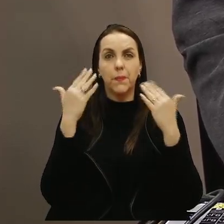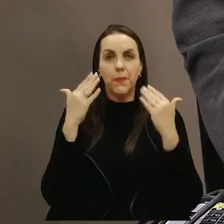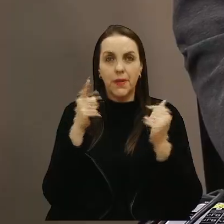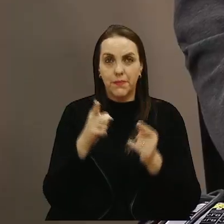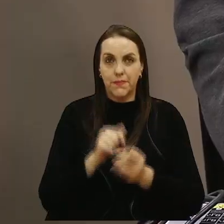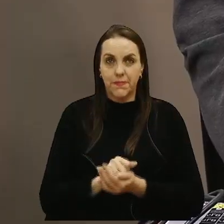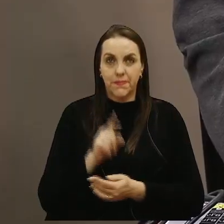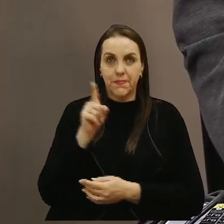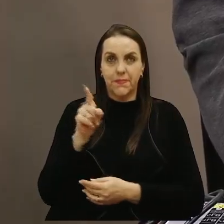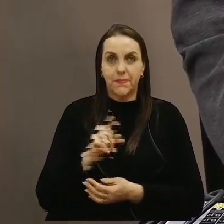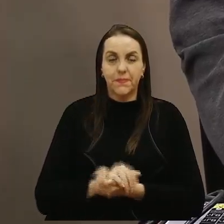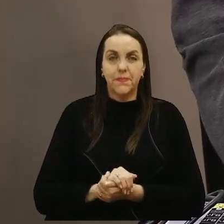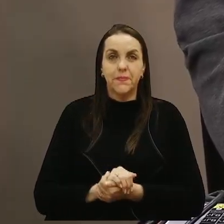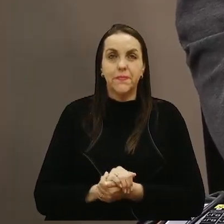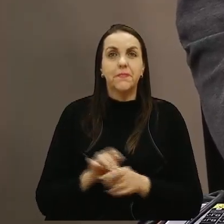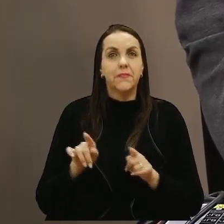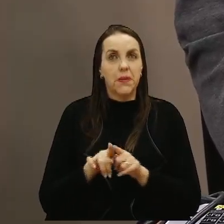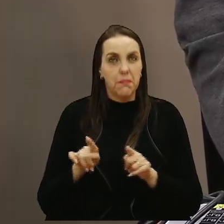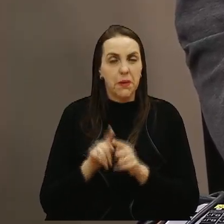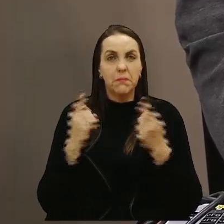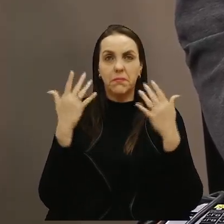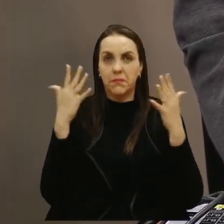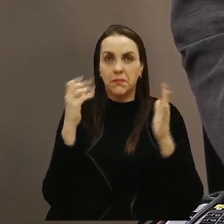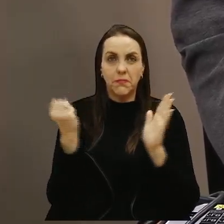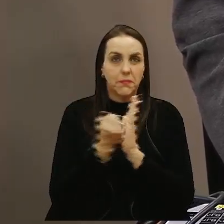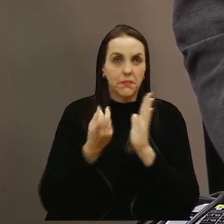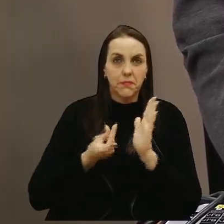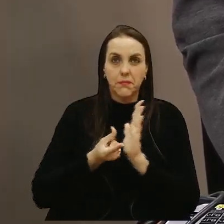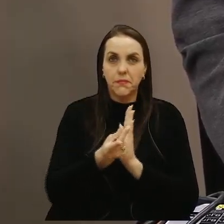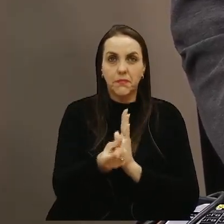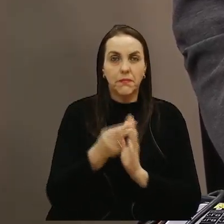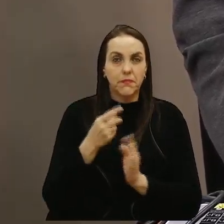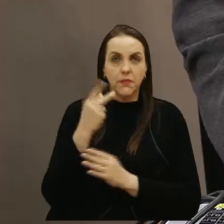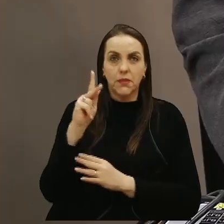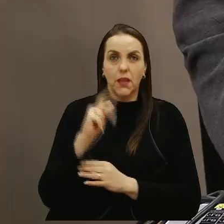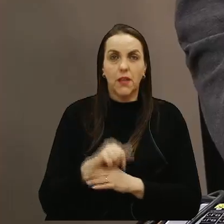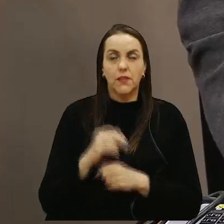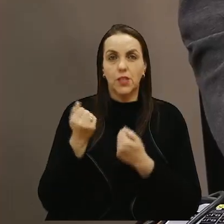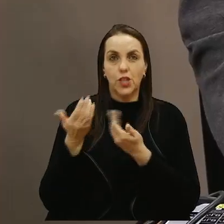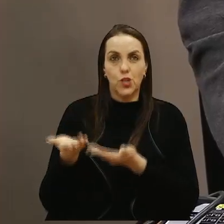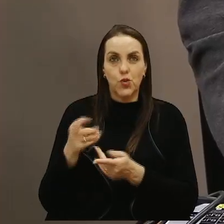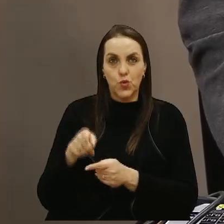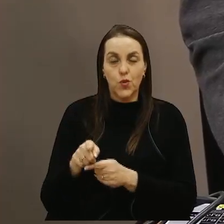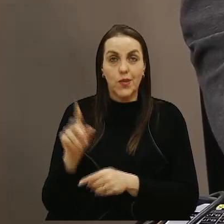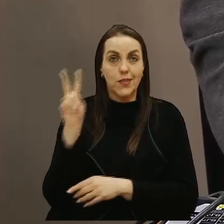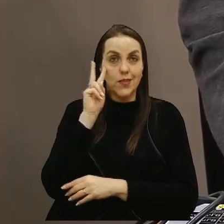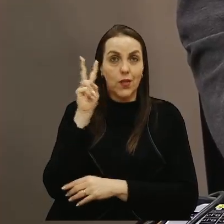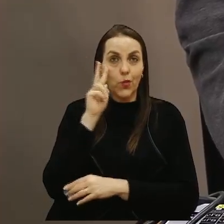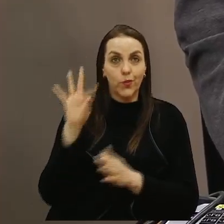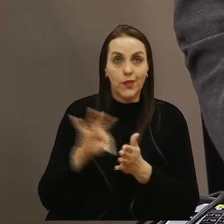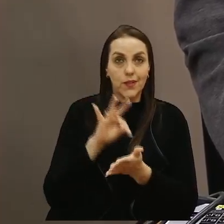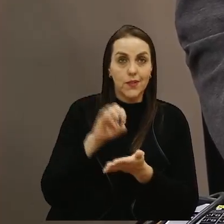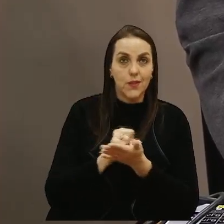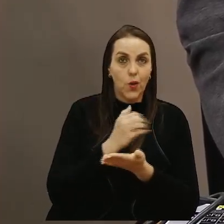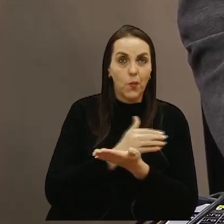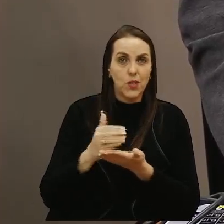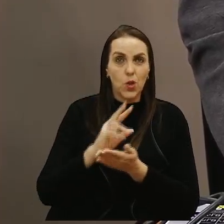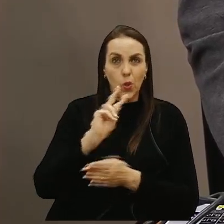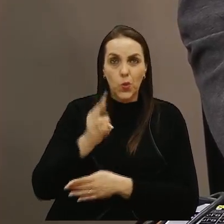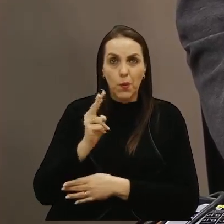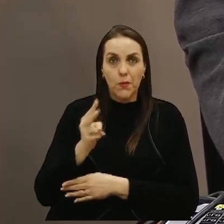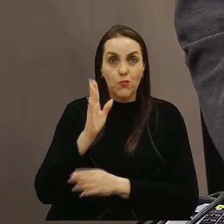o senhor, né, parabéns pelo legado que o senhor está deixando. Como o senhor fala agora que na segunda-feira iniciaram as inscrições, né, 2.000